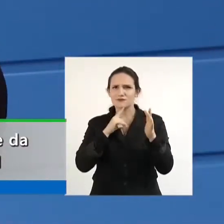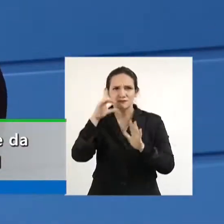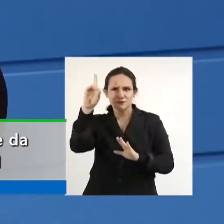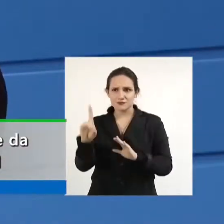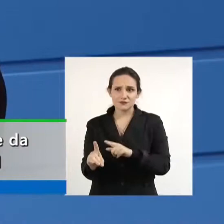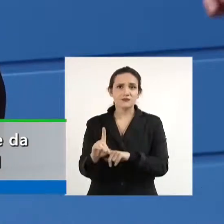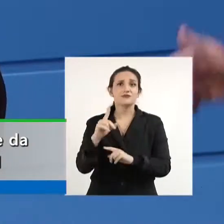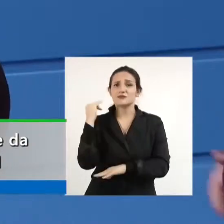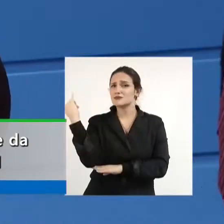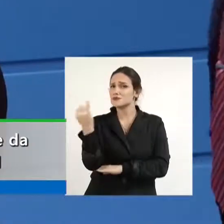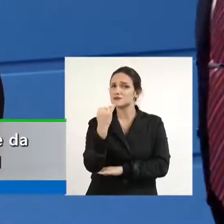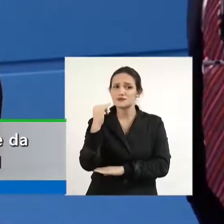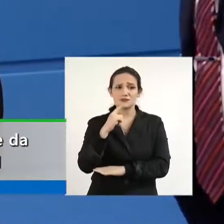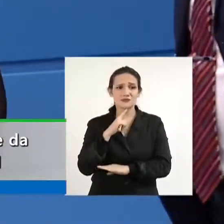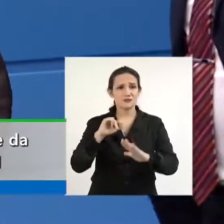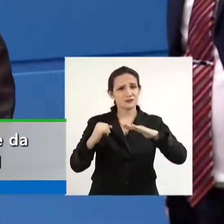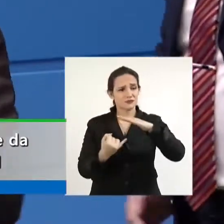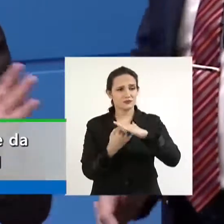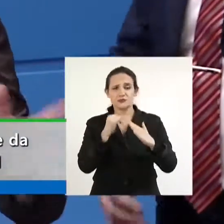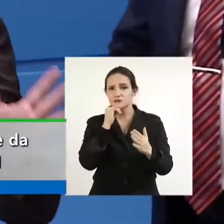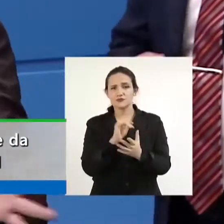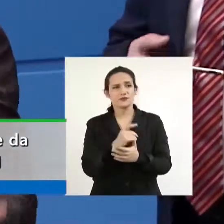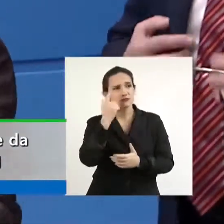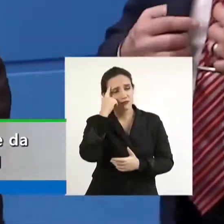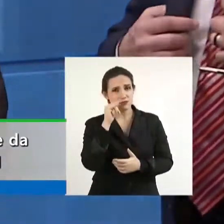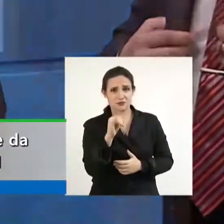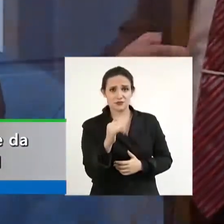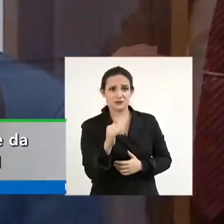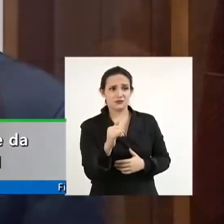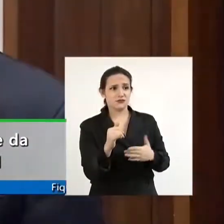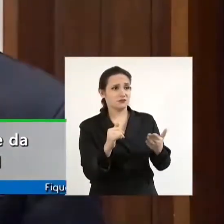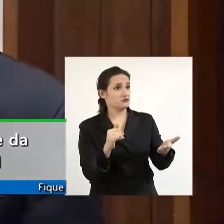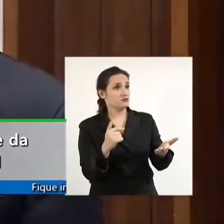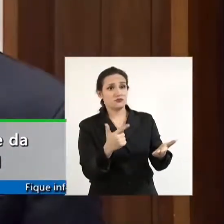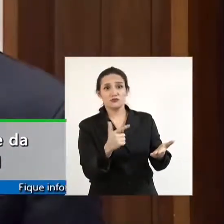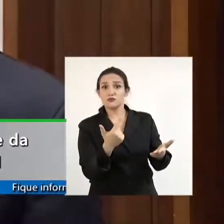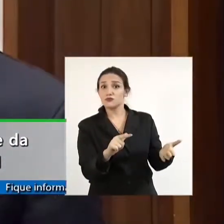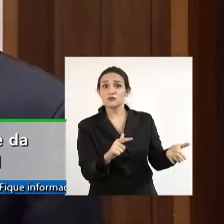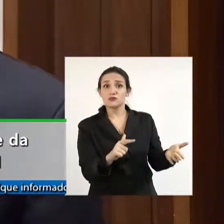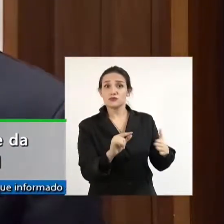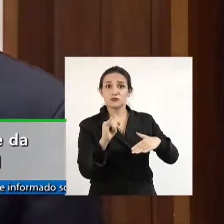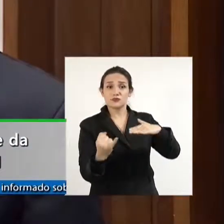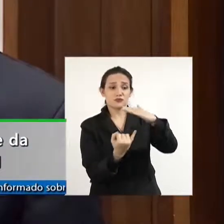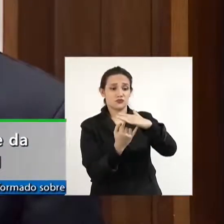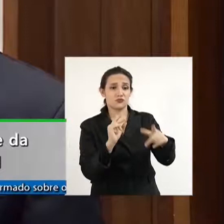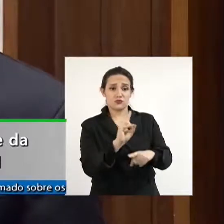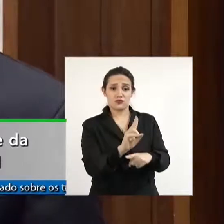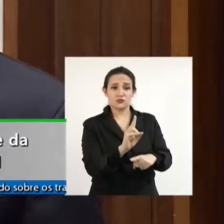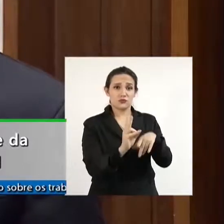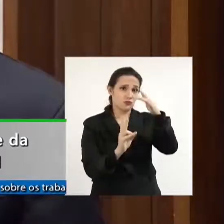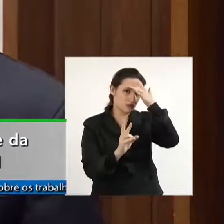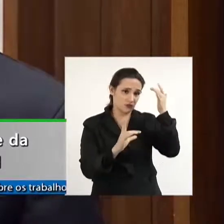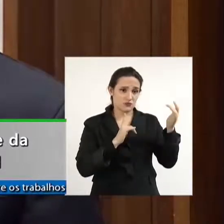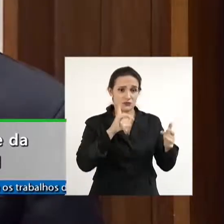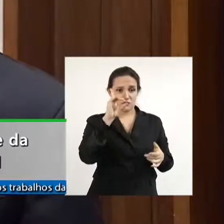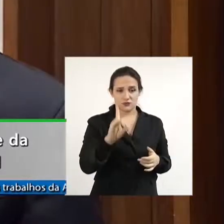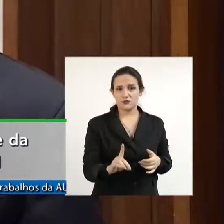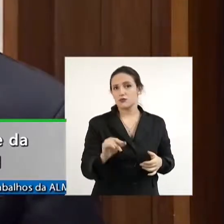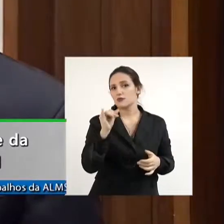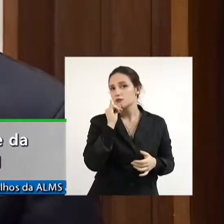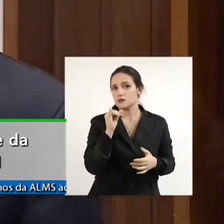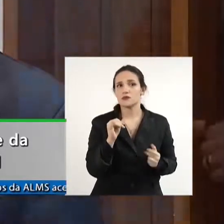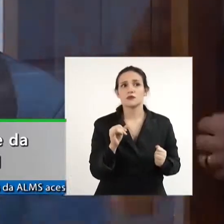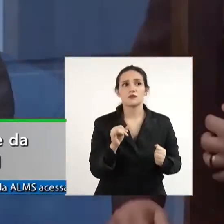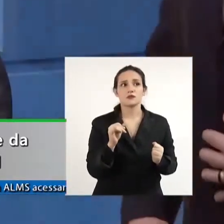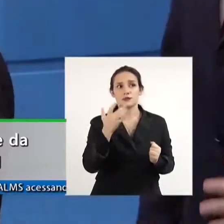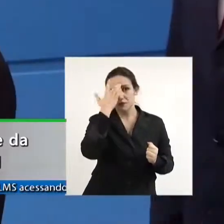para a vida do Estado. Imagina, professor Rinaldo, se nós não tivéssemos essas instituições cuidando, né, de